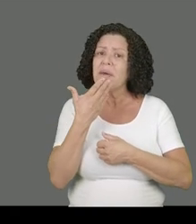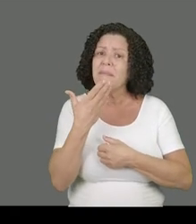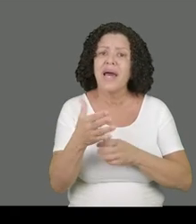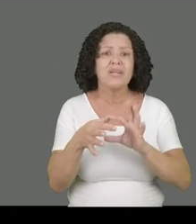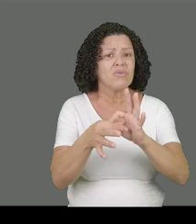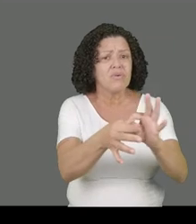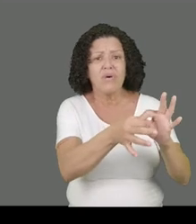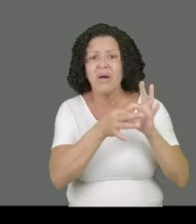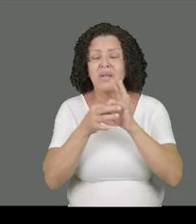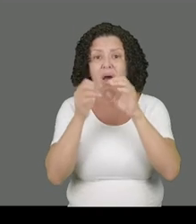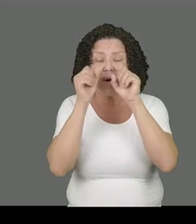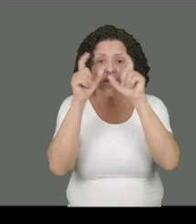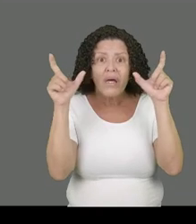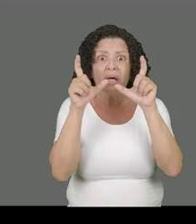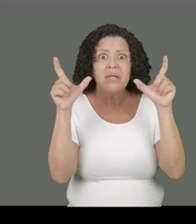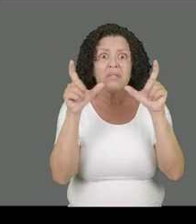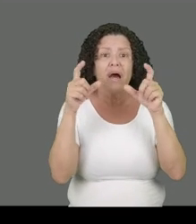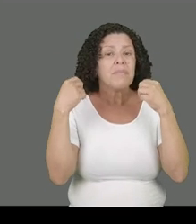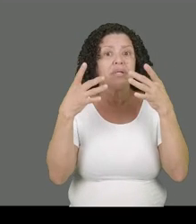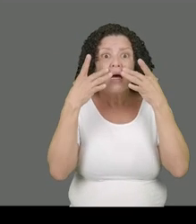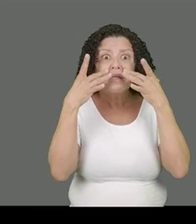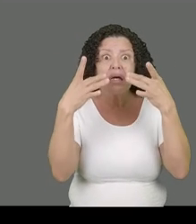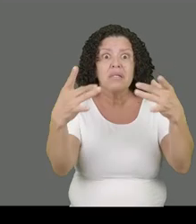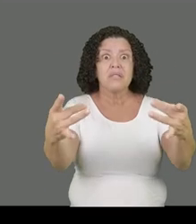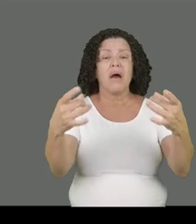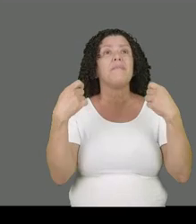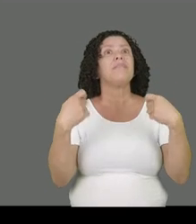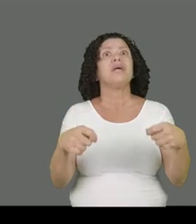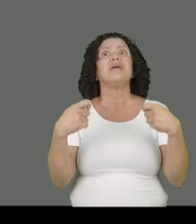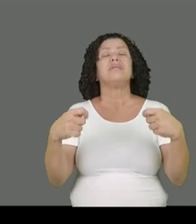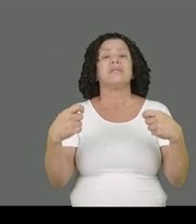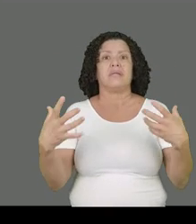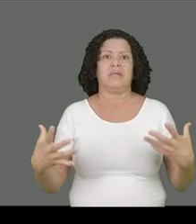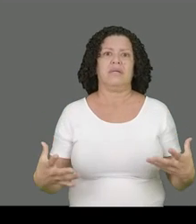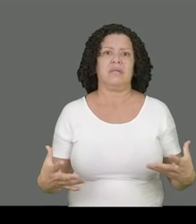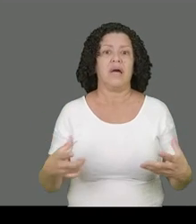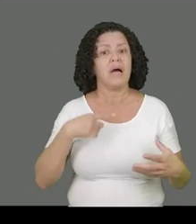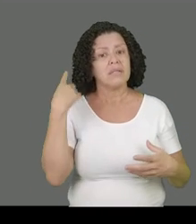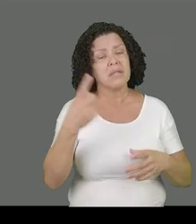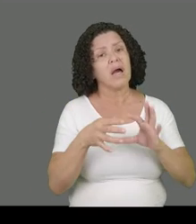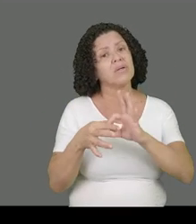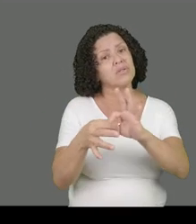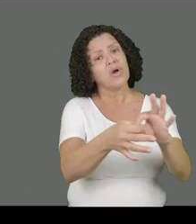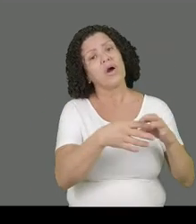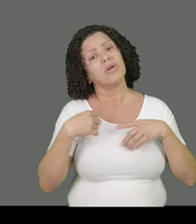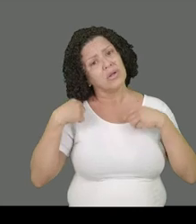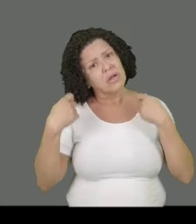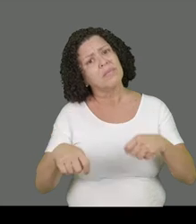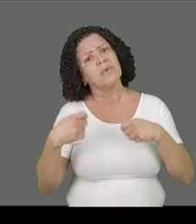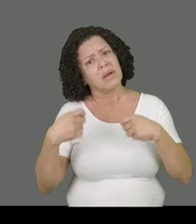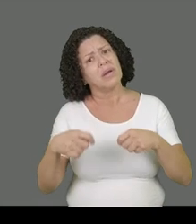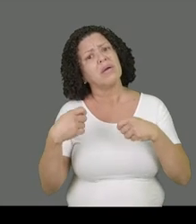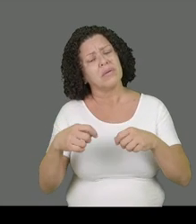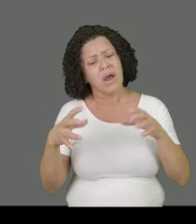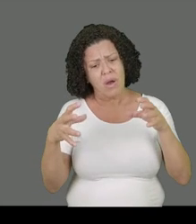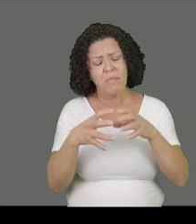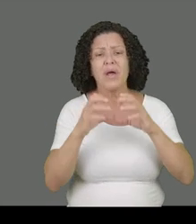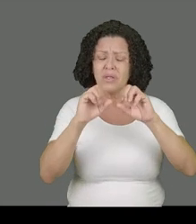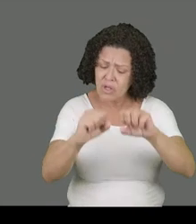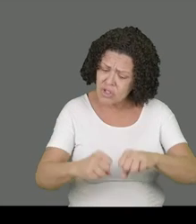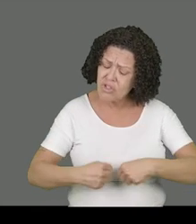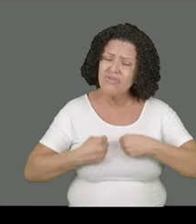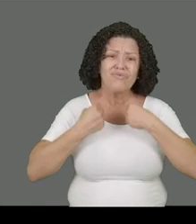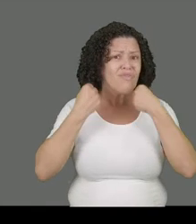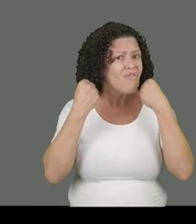que ela nos pede, união, atenção, a união entre quem? Entre todos nós. Nós precisamos